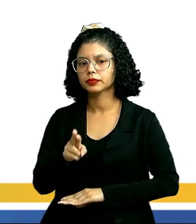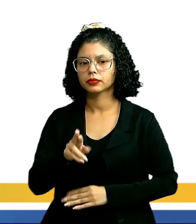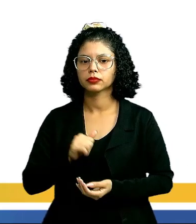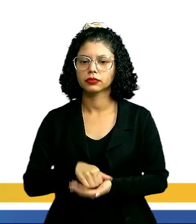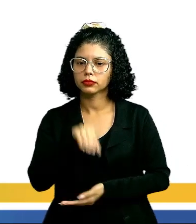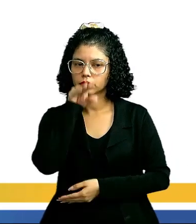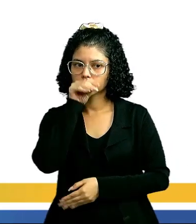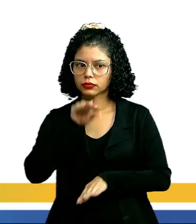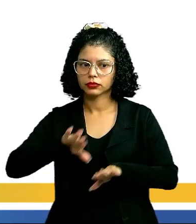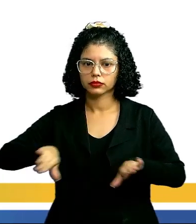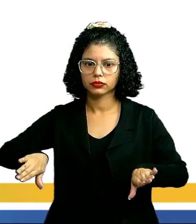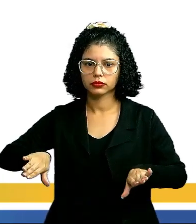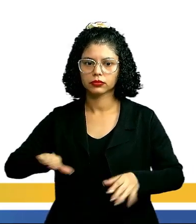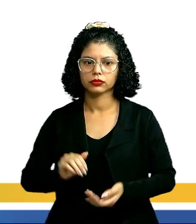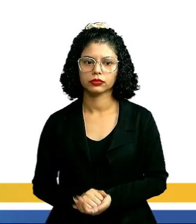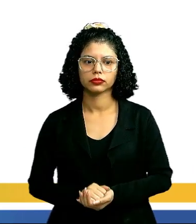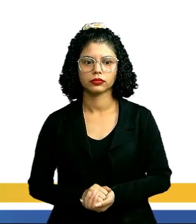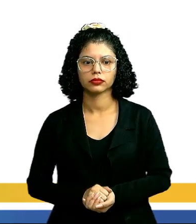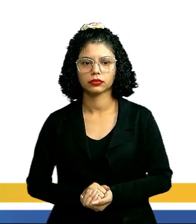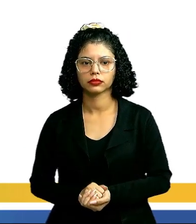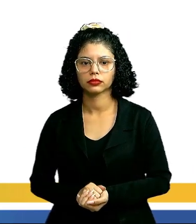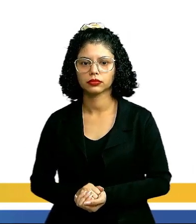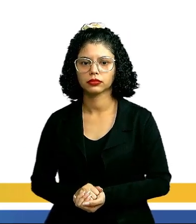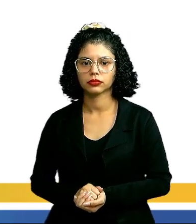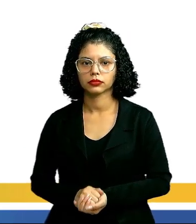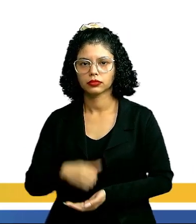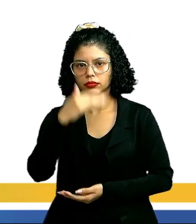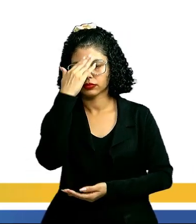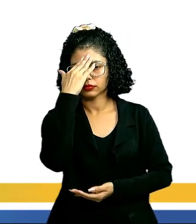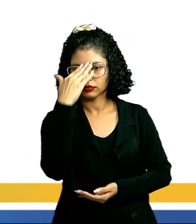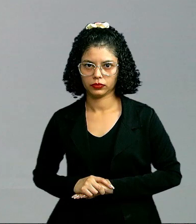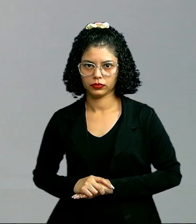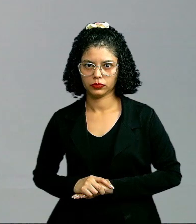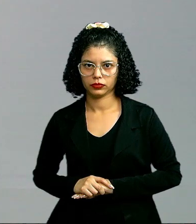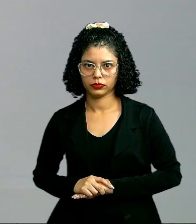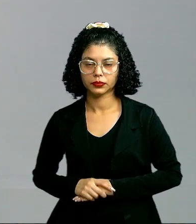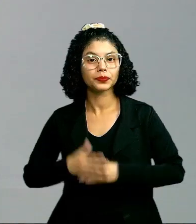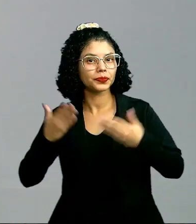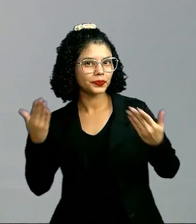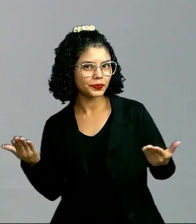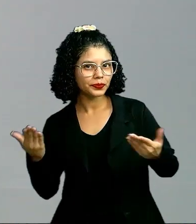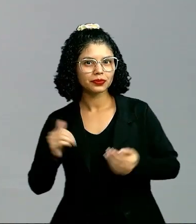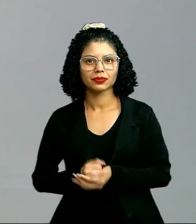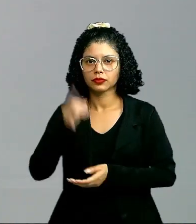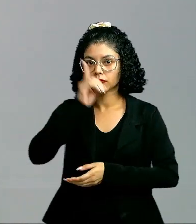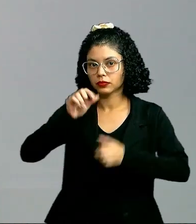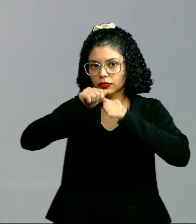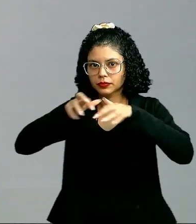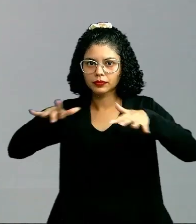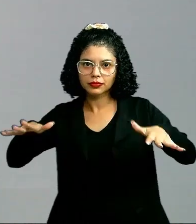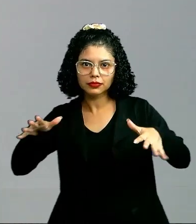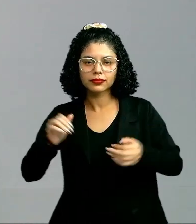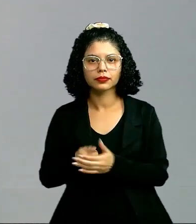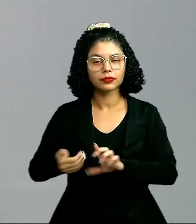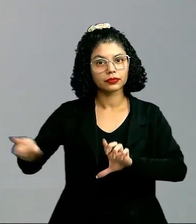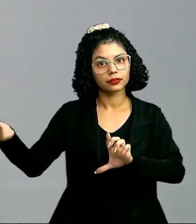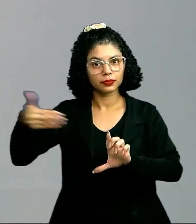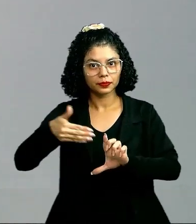correta, letra A. Pessoal, valeu. Pessoal, fiquem com Deus,